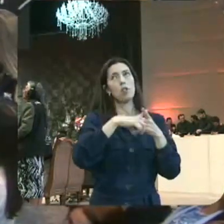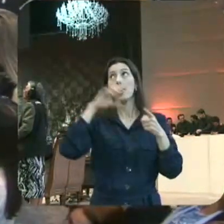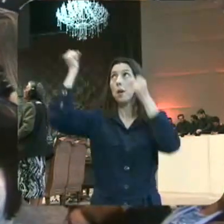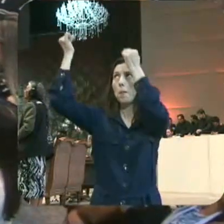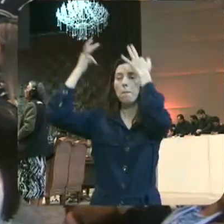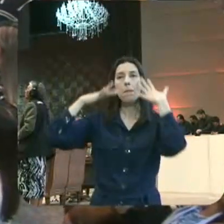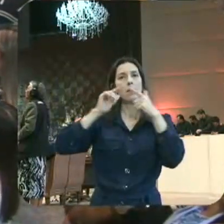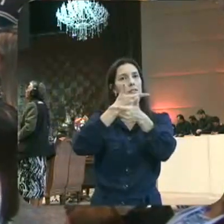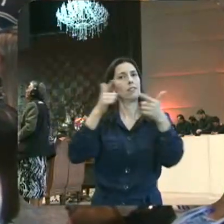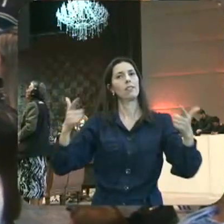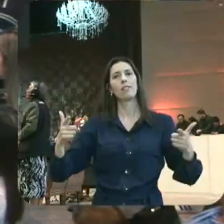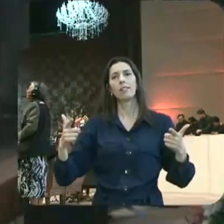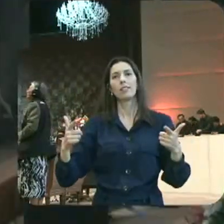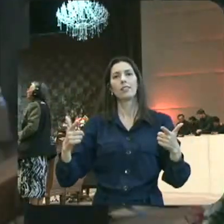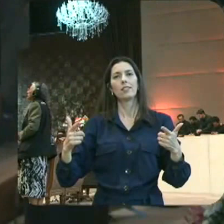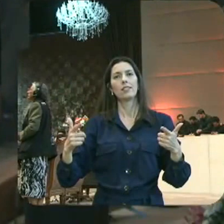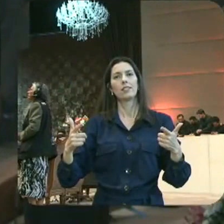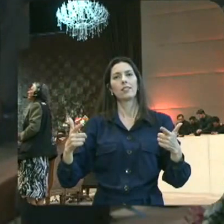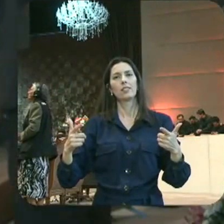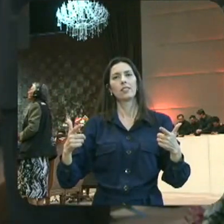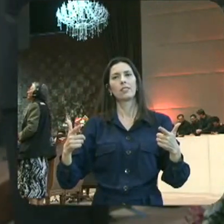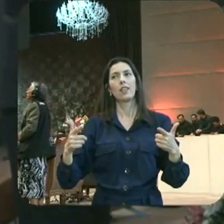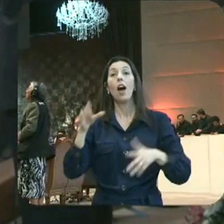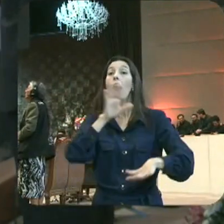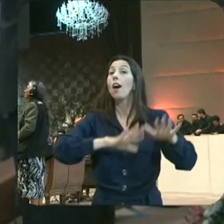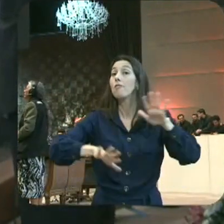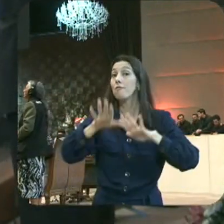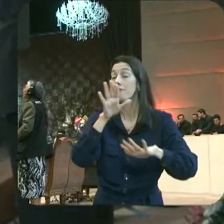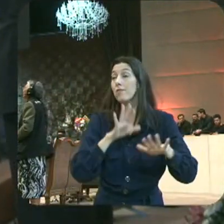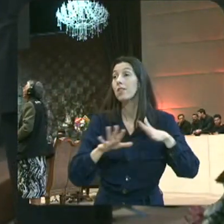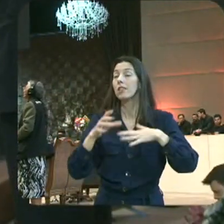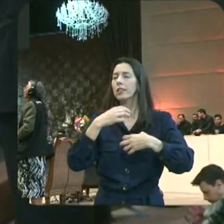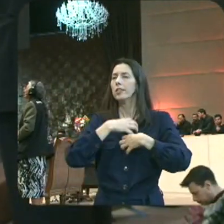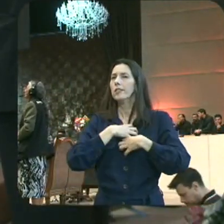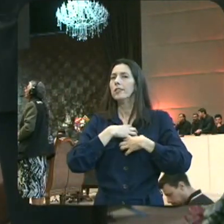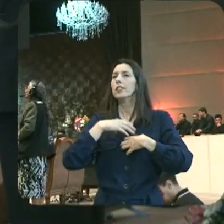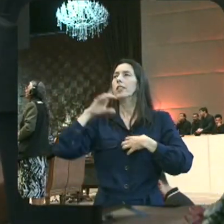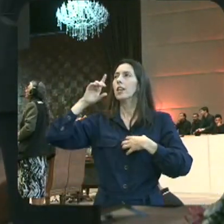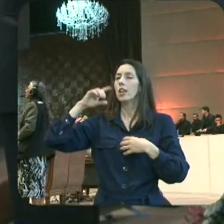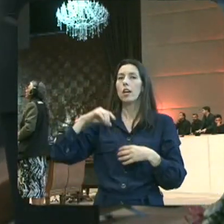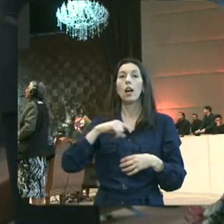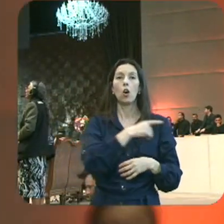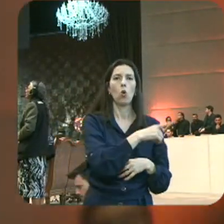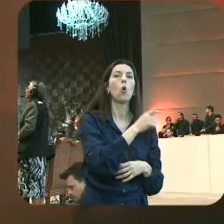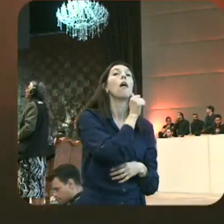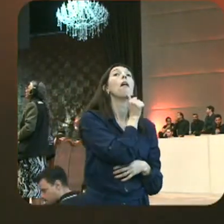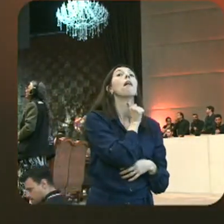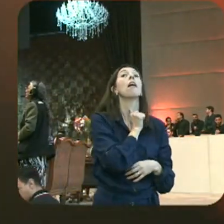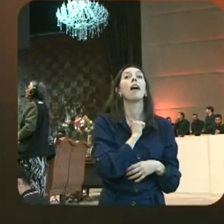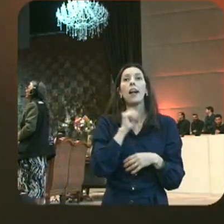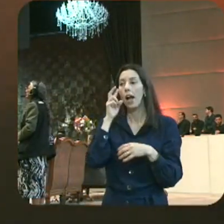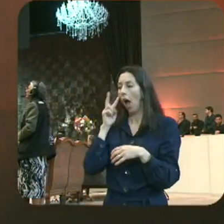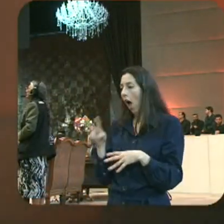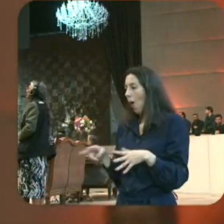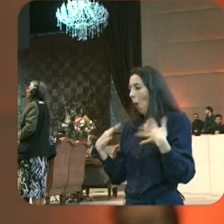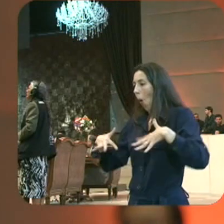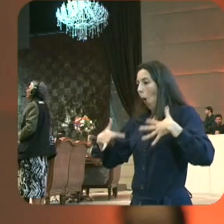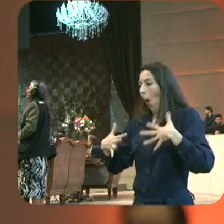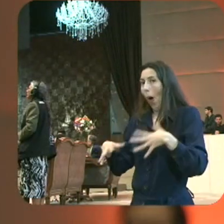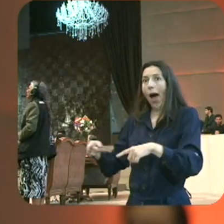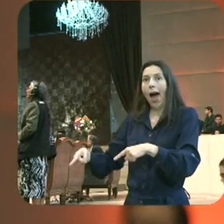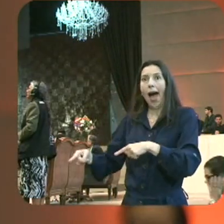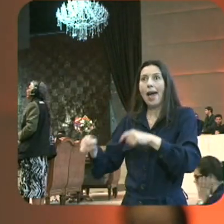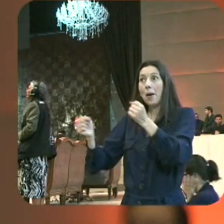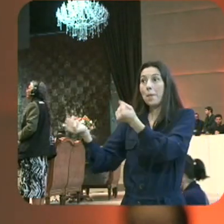bênção, parece bênção. Acã achava que o ouro e a prata eram uma bênção, e Deus está dizendo, é maldição, tira